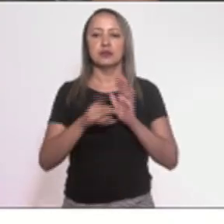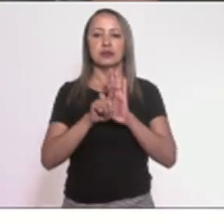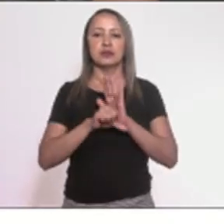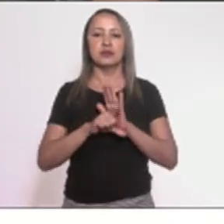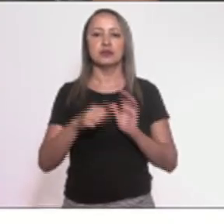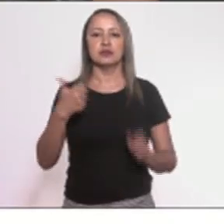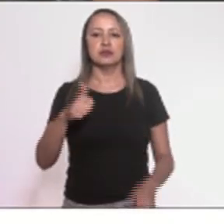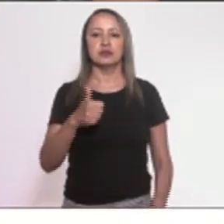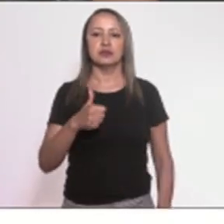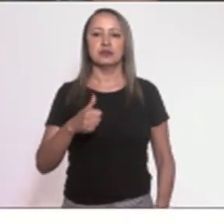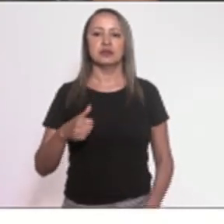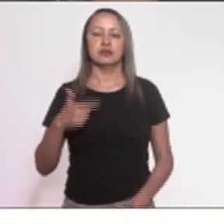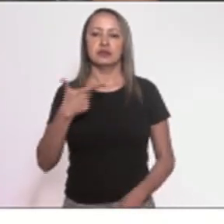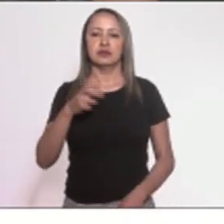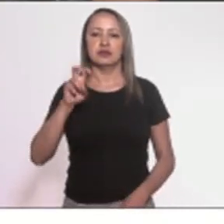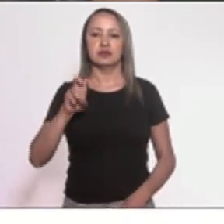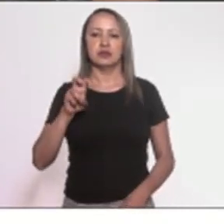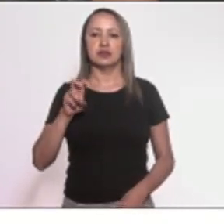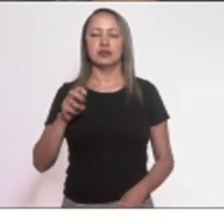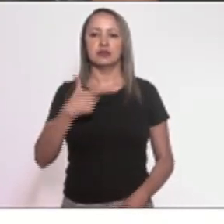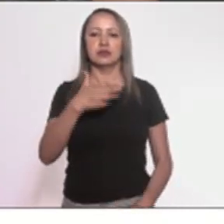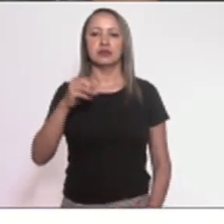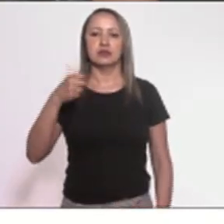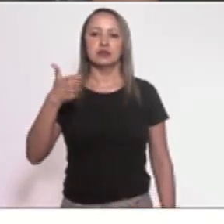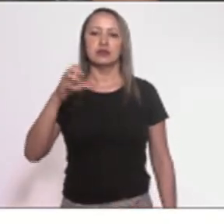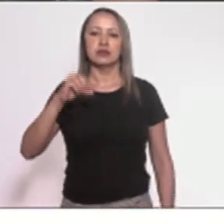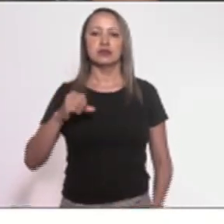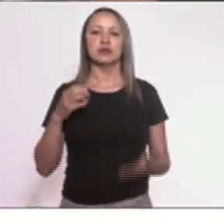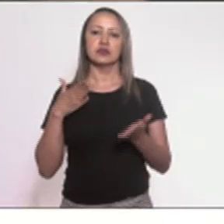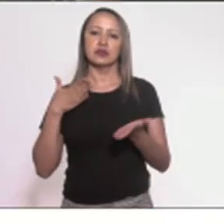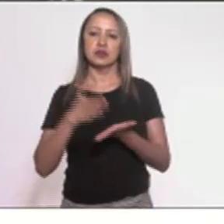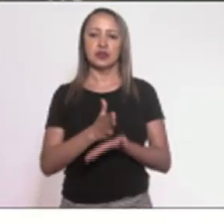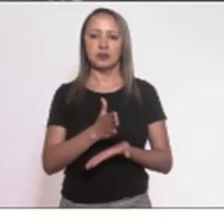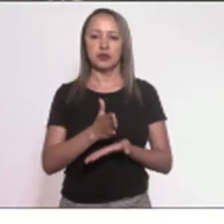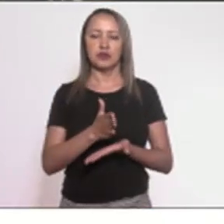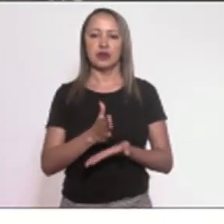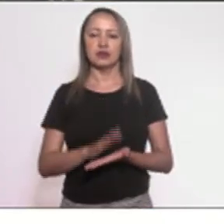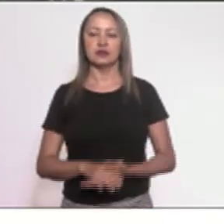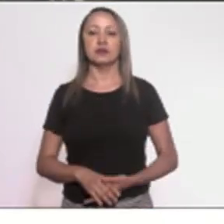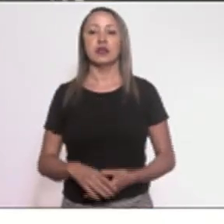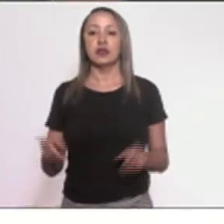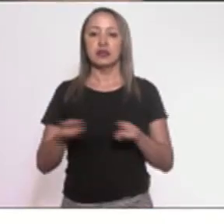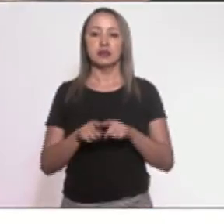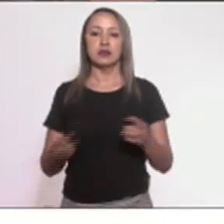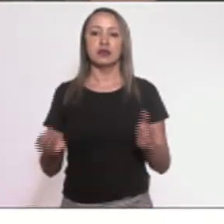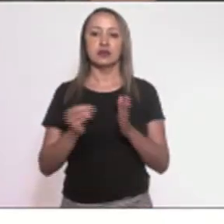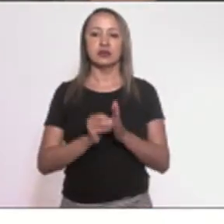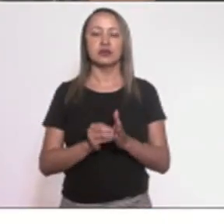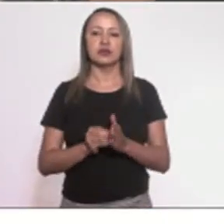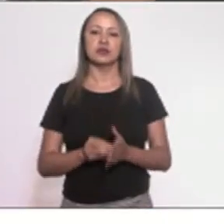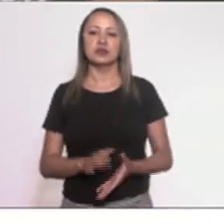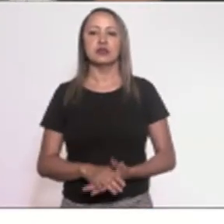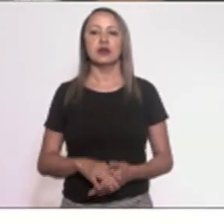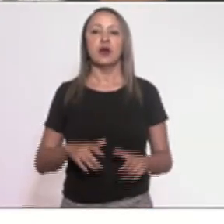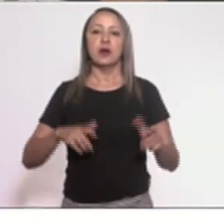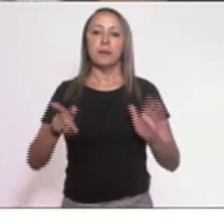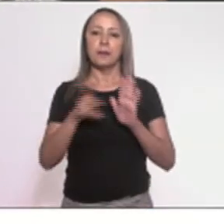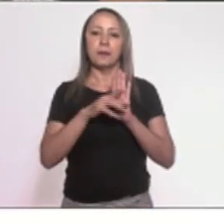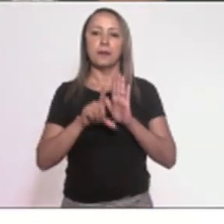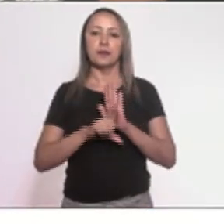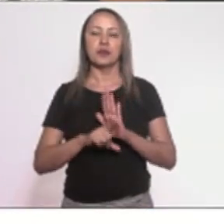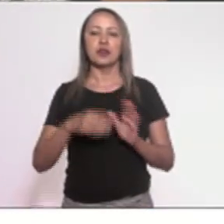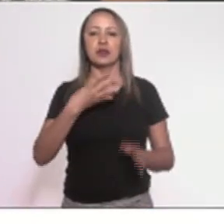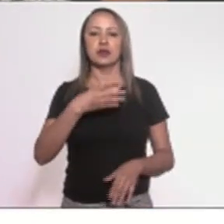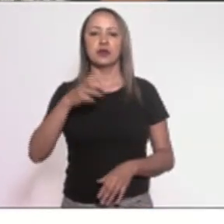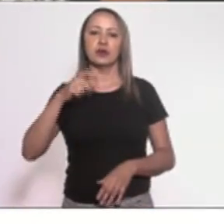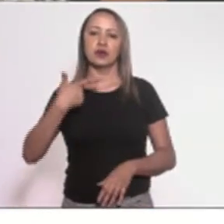lei 1125-2019, deputada Marta Rocha. Senhores que aprovam, eles como estão, aprovado. Requer a inclusão na ordem do dia, do projeto de lei